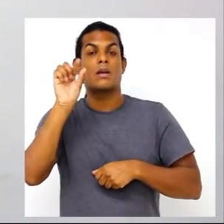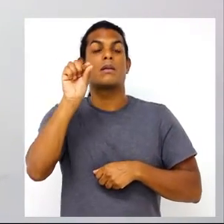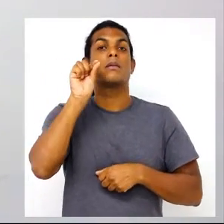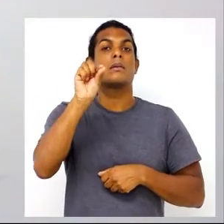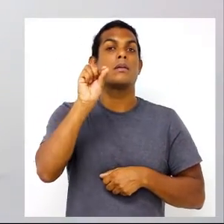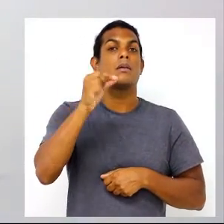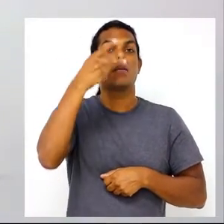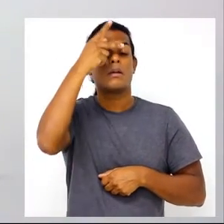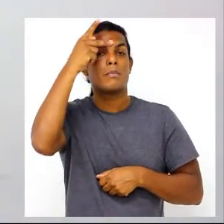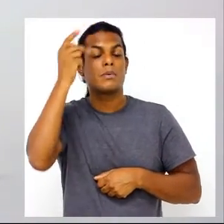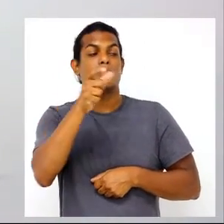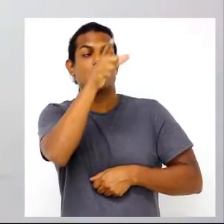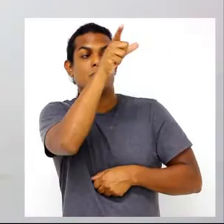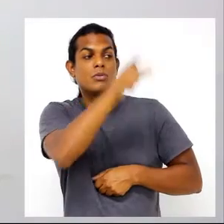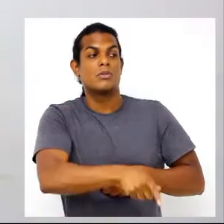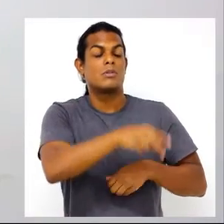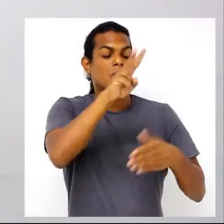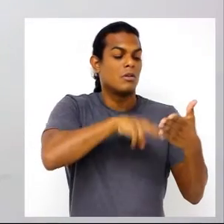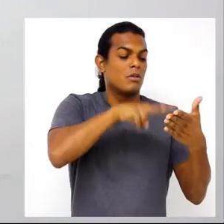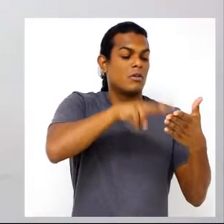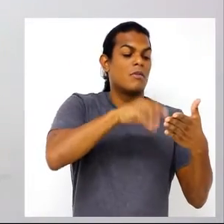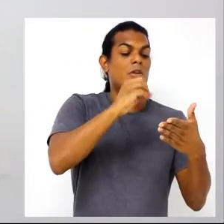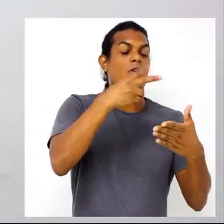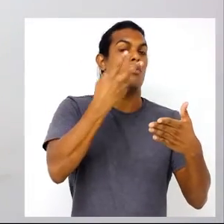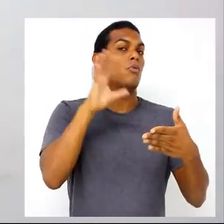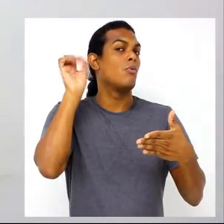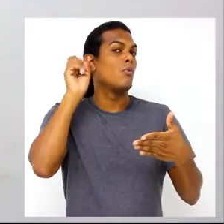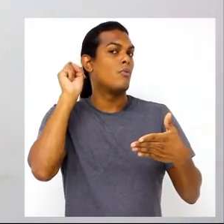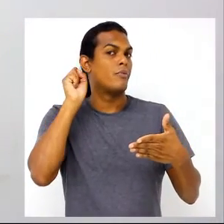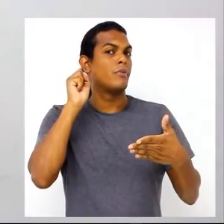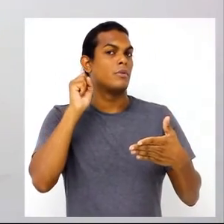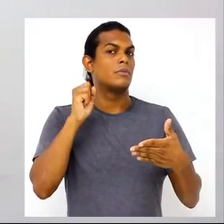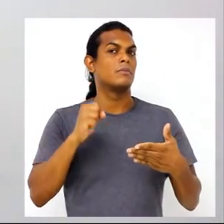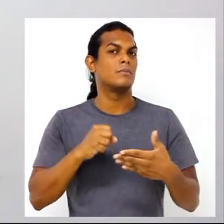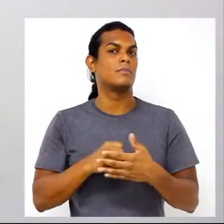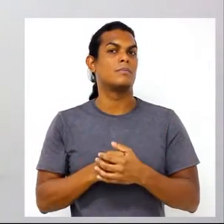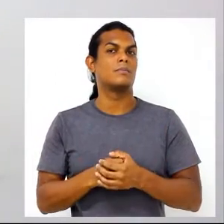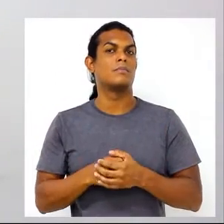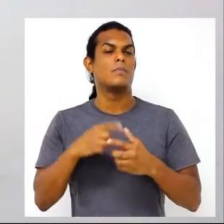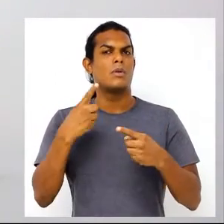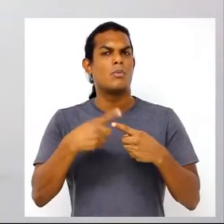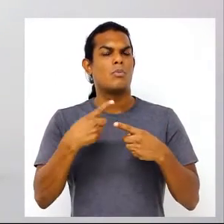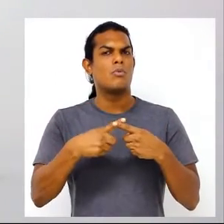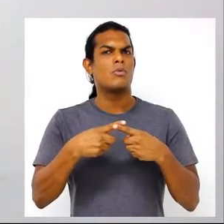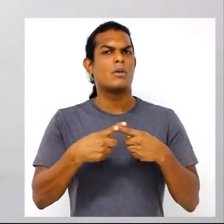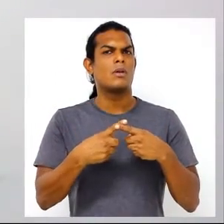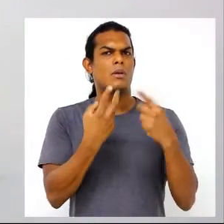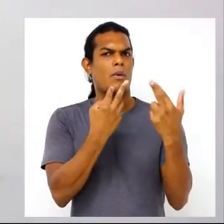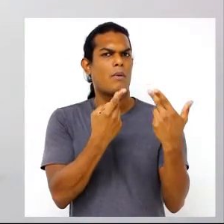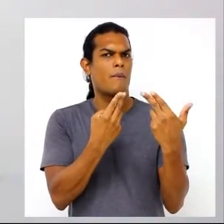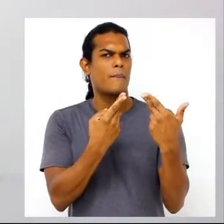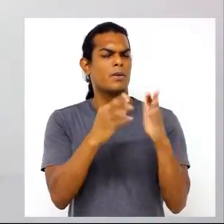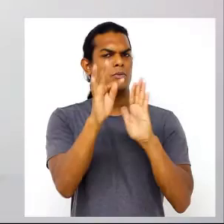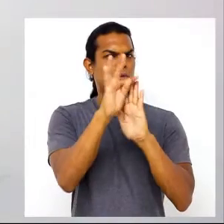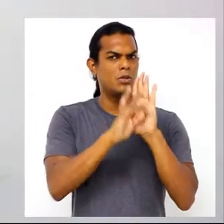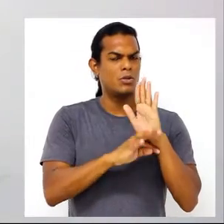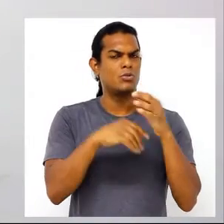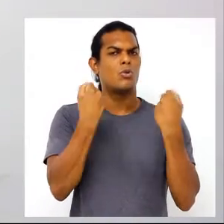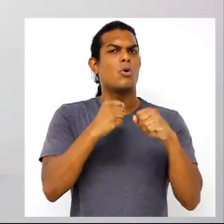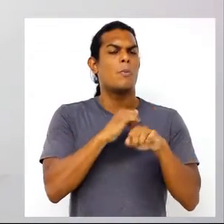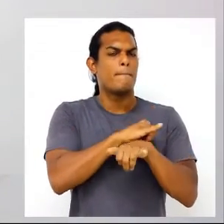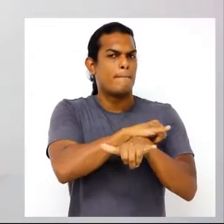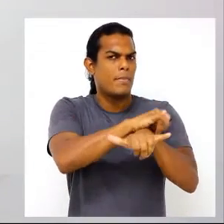meu leitor e ouvinte, porque um mesmo conteúdo ele pode ser passado de várias